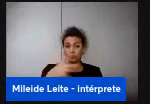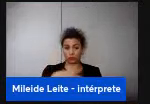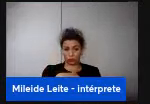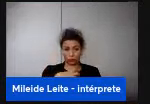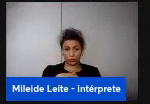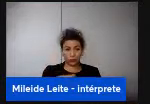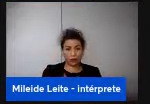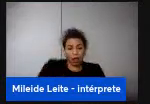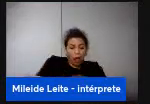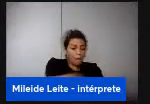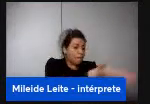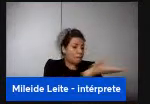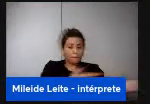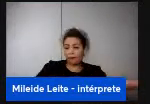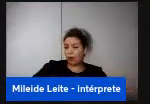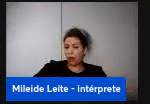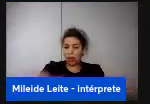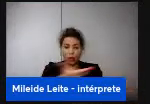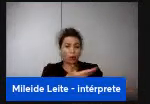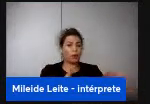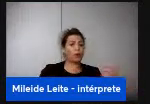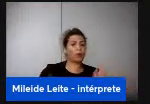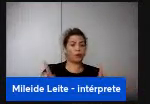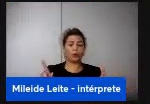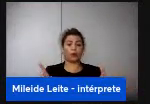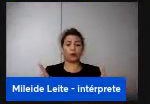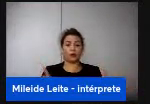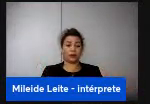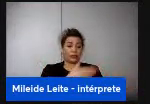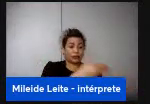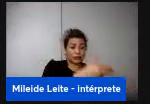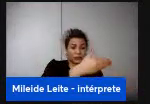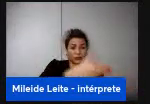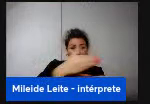essa interação entre as distribuições de